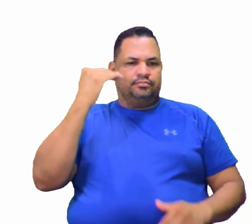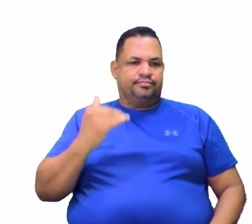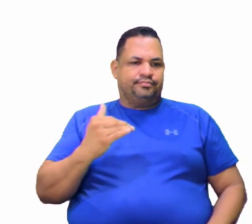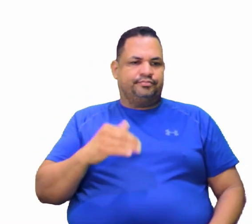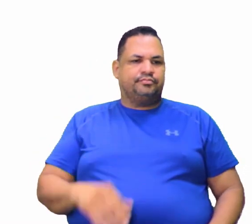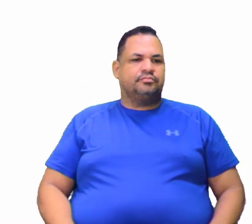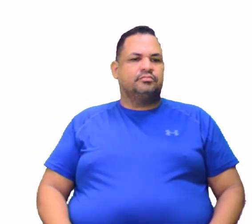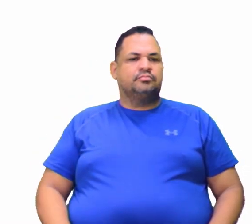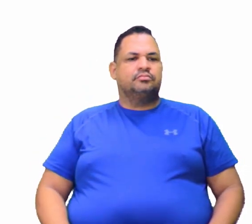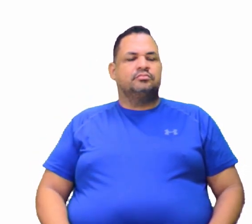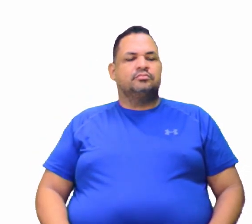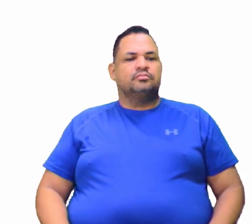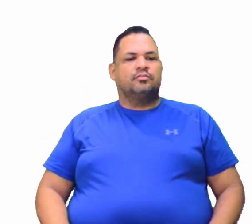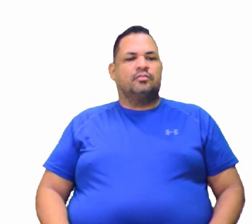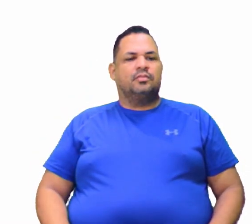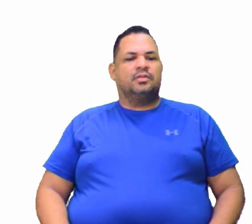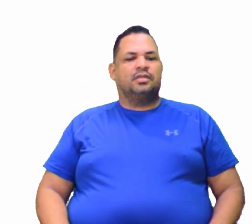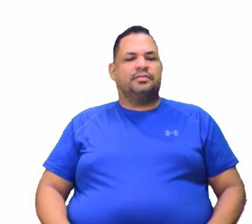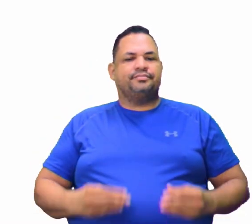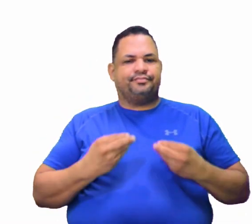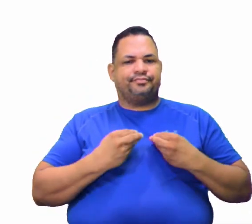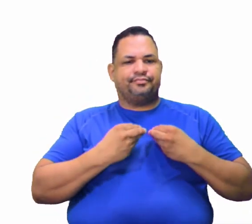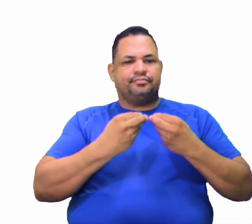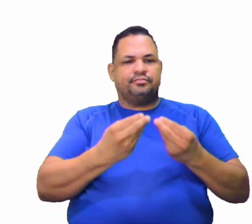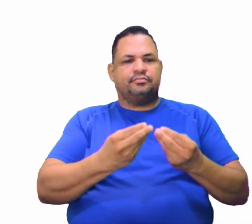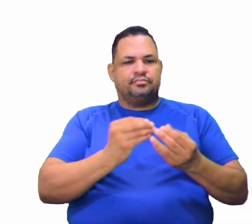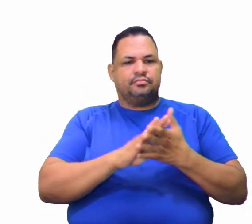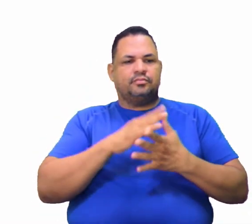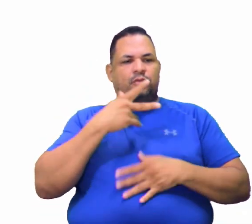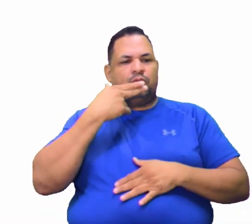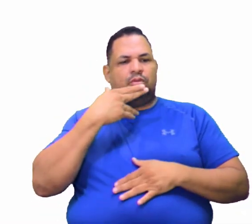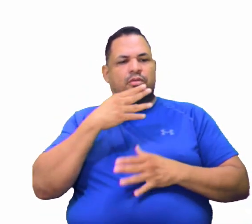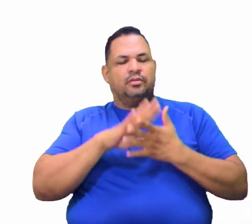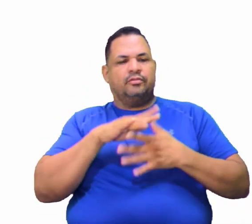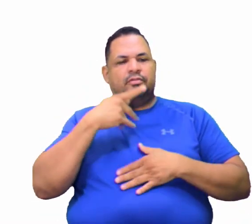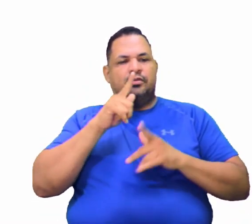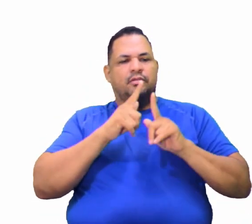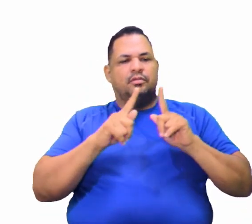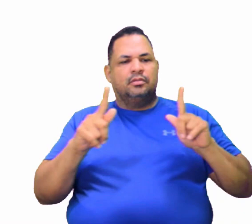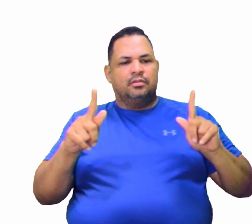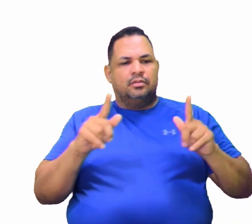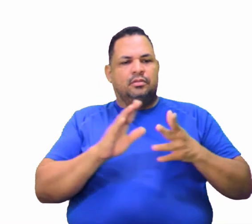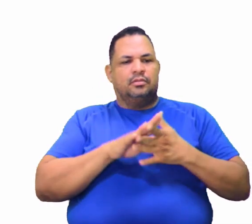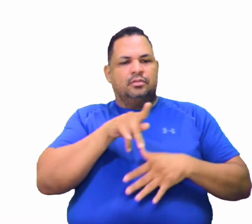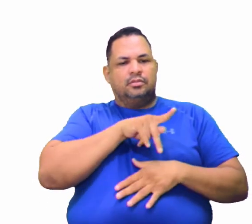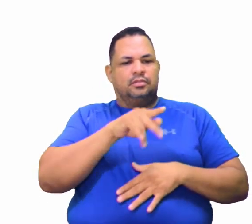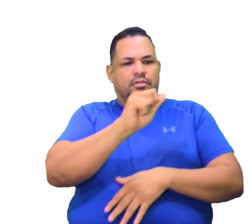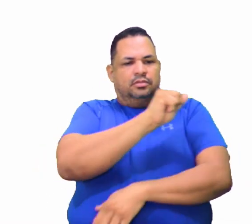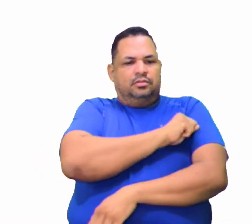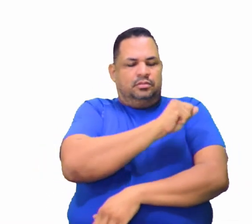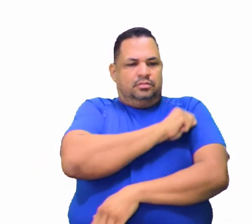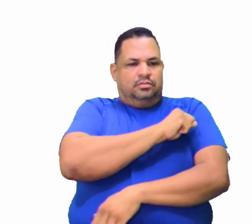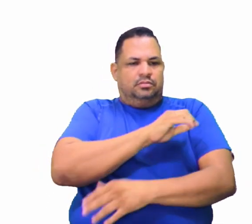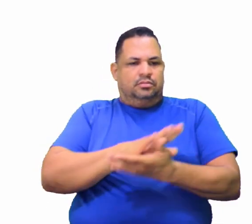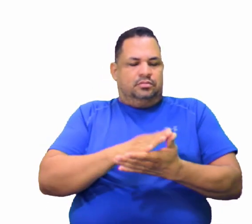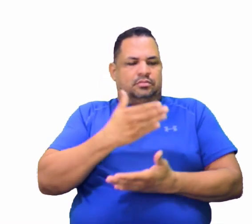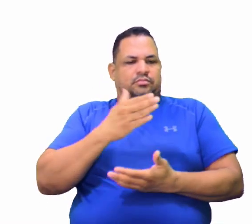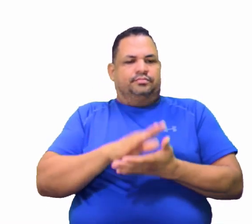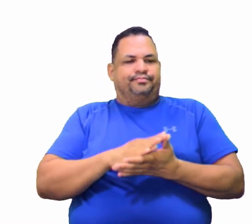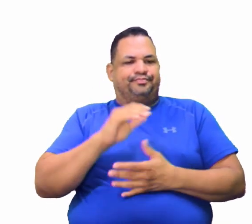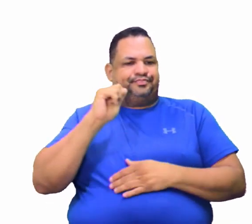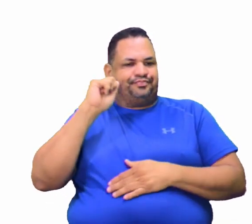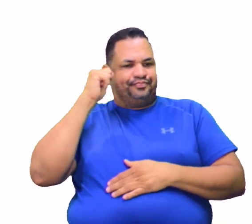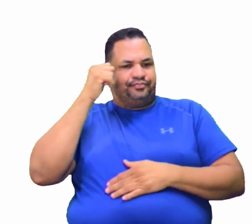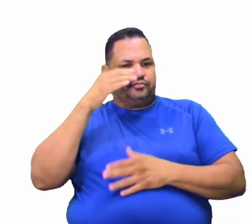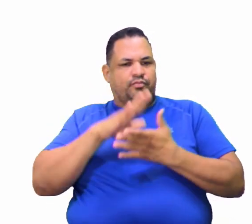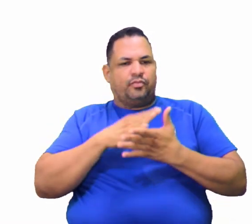abaixo. Primeiro, texto 1. Dê-me um cigarro, diz a gramática, o professor e do aluno. E do mulato sabido, mas o